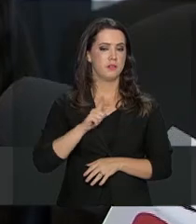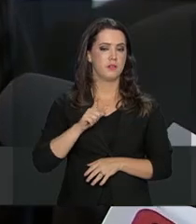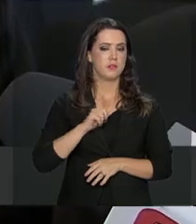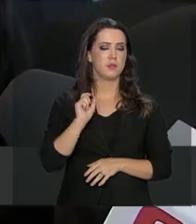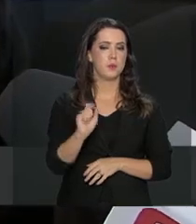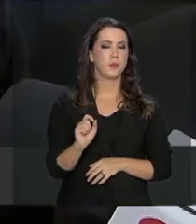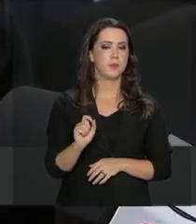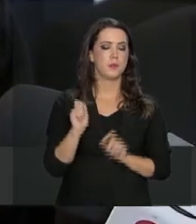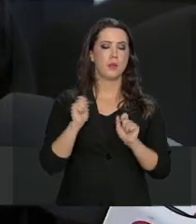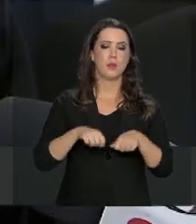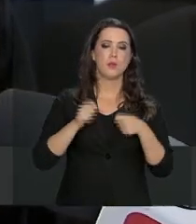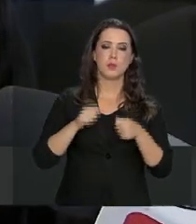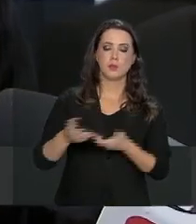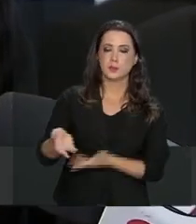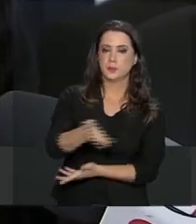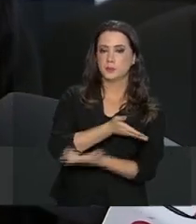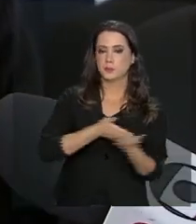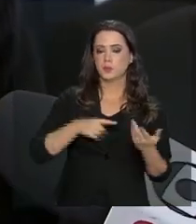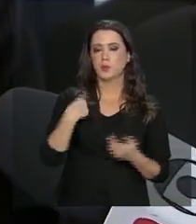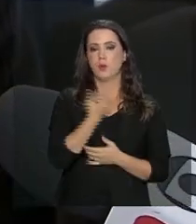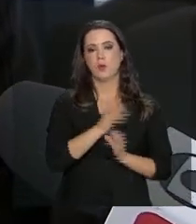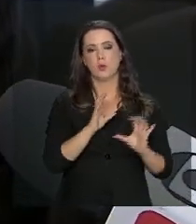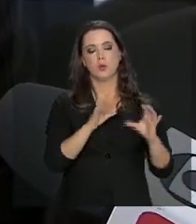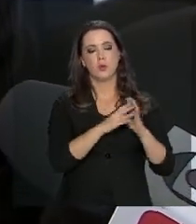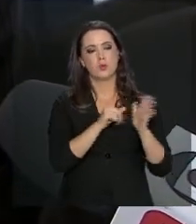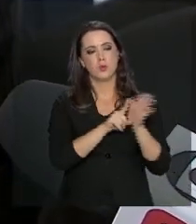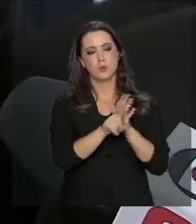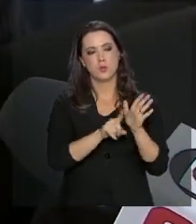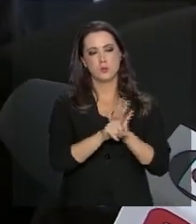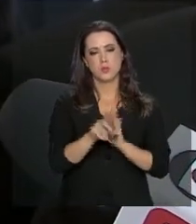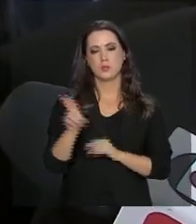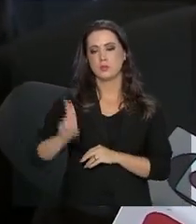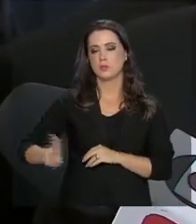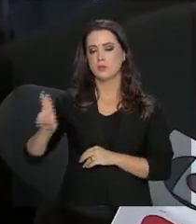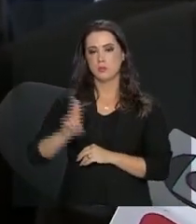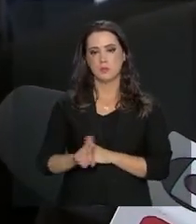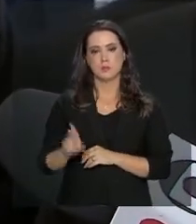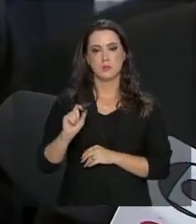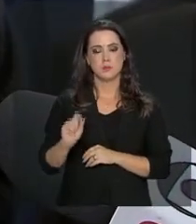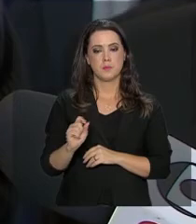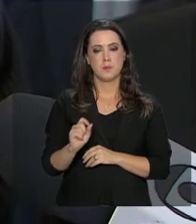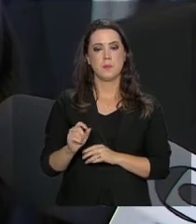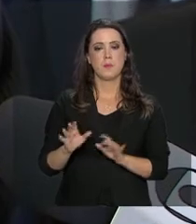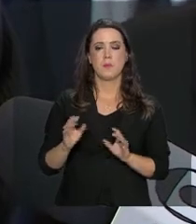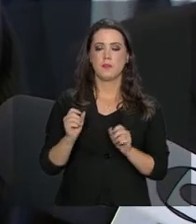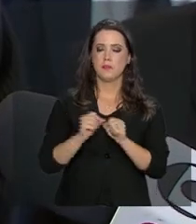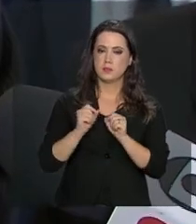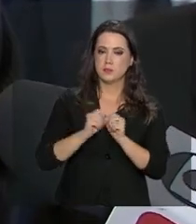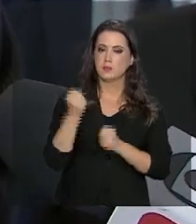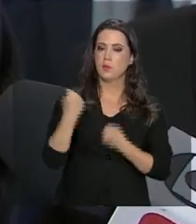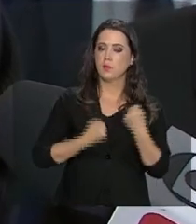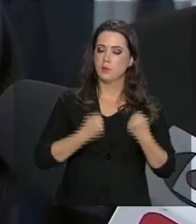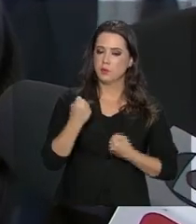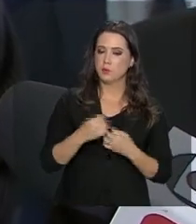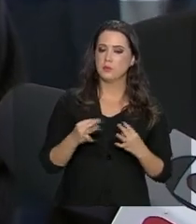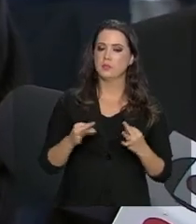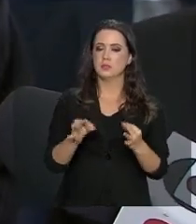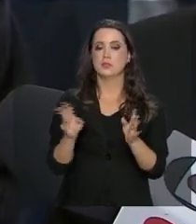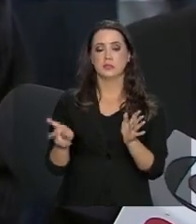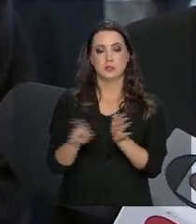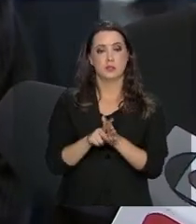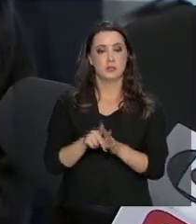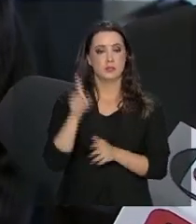possibilidade de mobilizar os nossos centros de pesquisas universidades pra produzir um carro com uma tecnologia própria